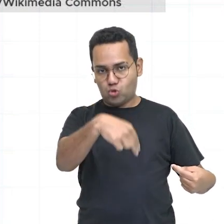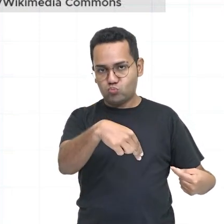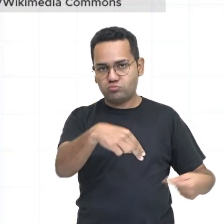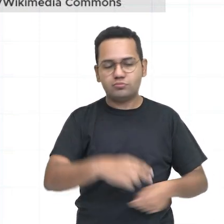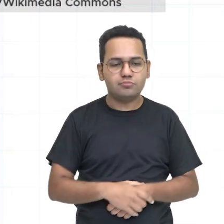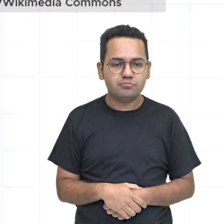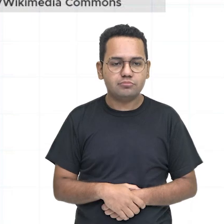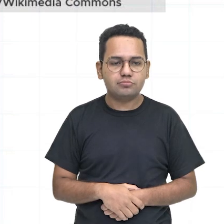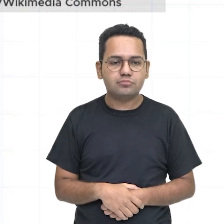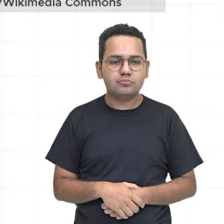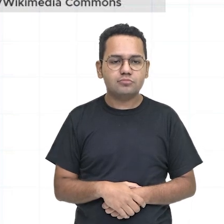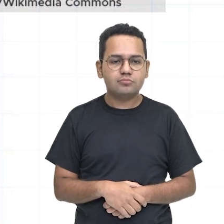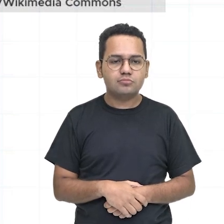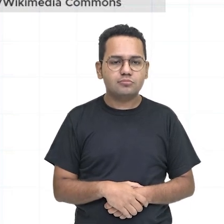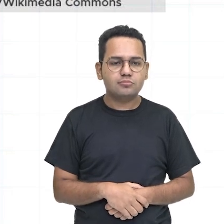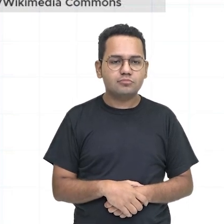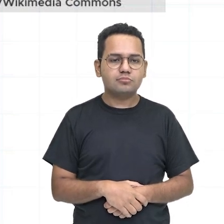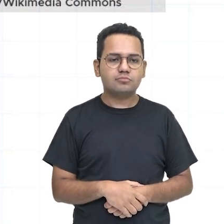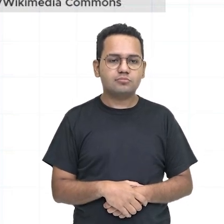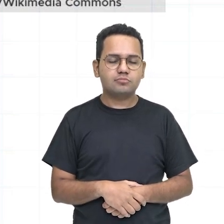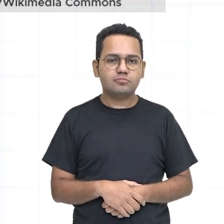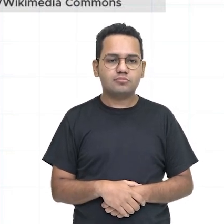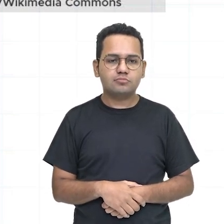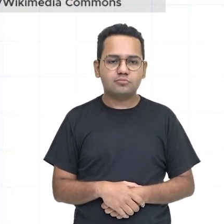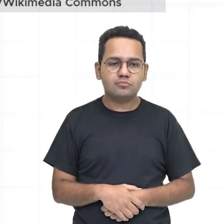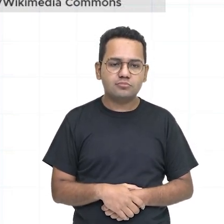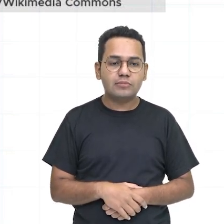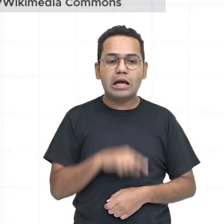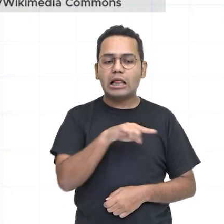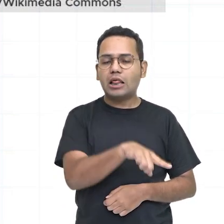essa finalização de são, ou seja,